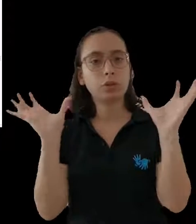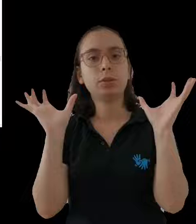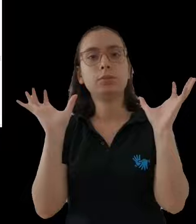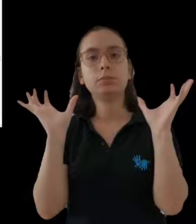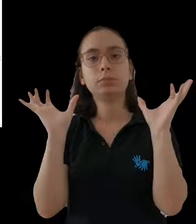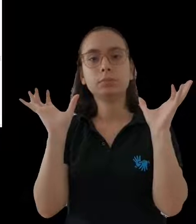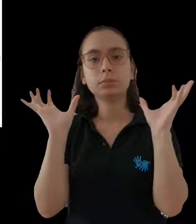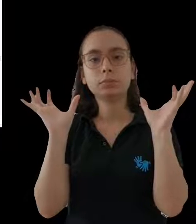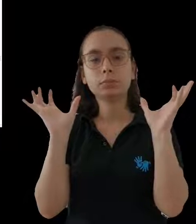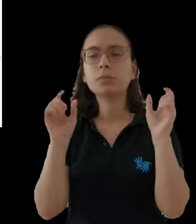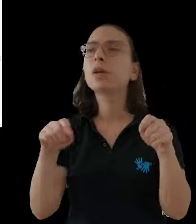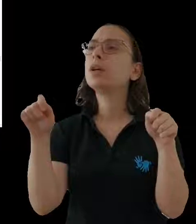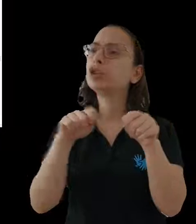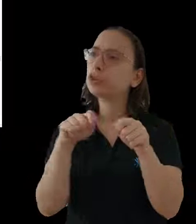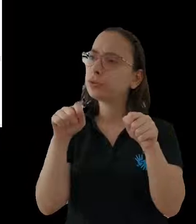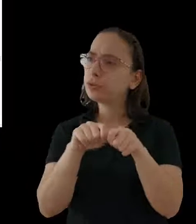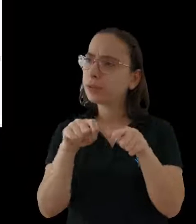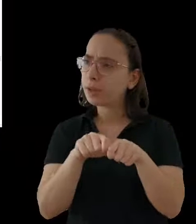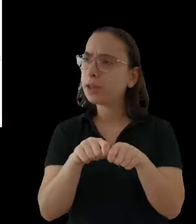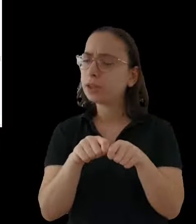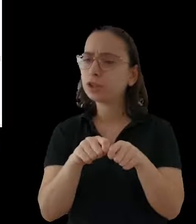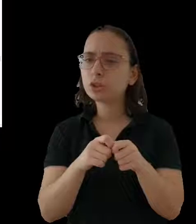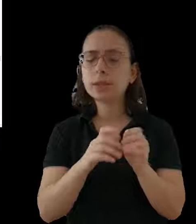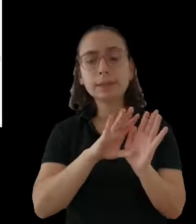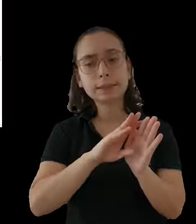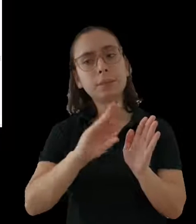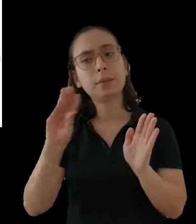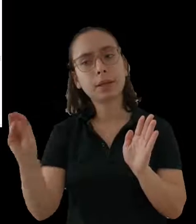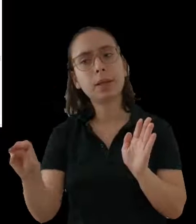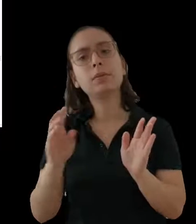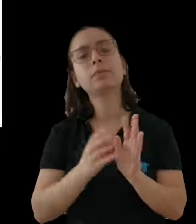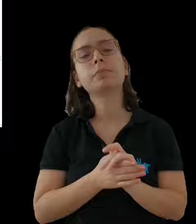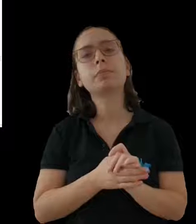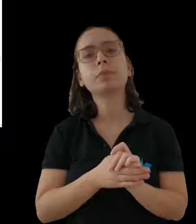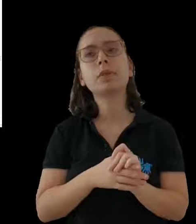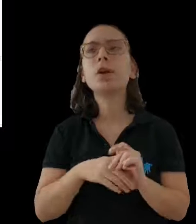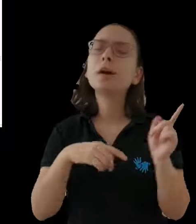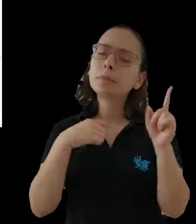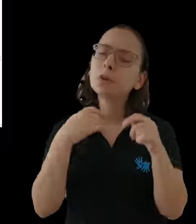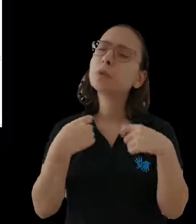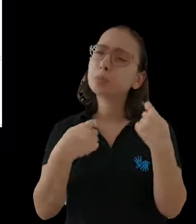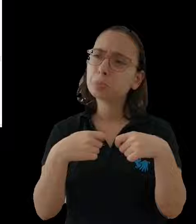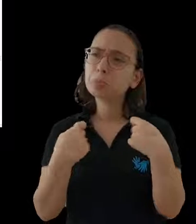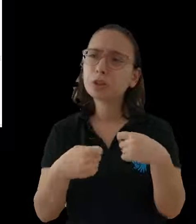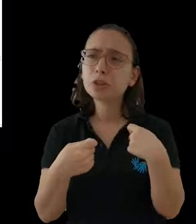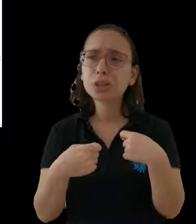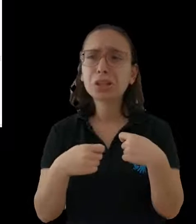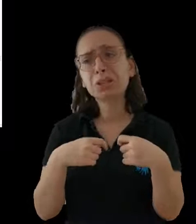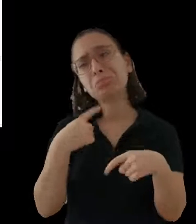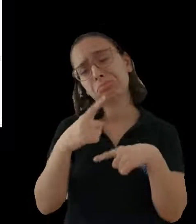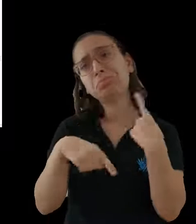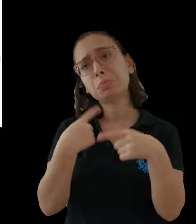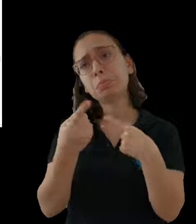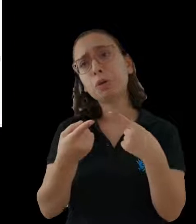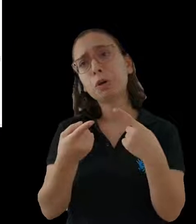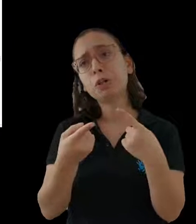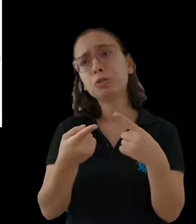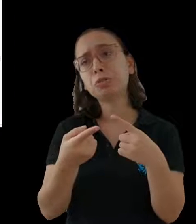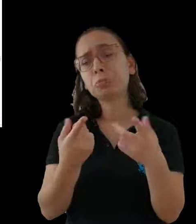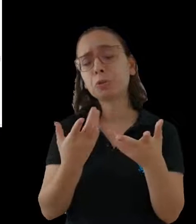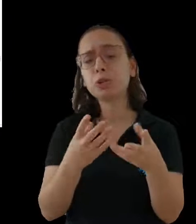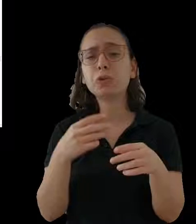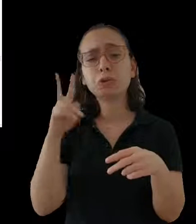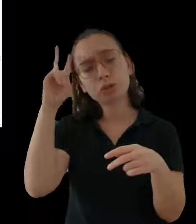O castelo a gente fez de propósito separado, porque vocês poderiam contar uma outra história que só tivesse a floresta,